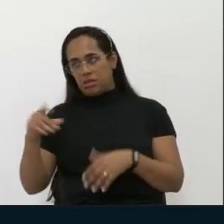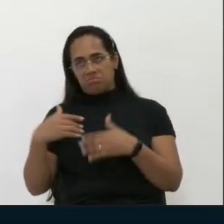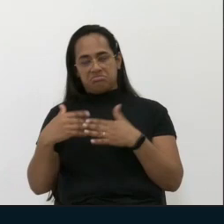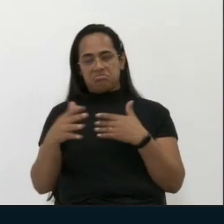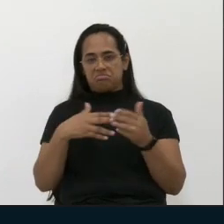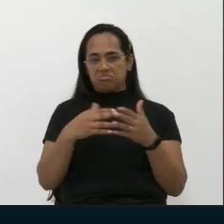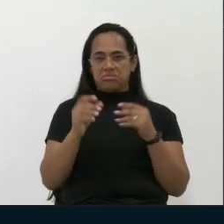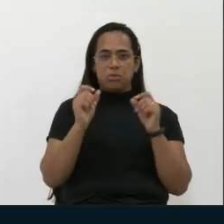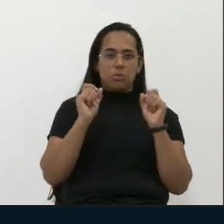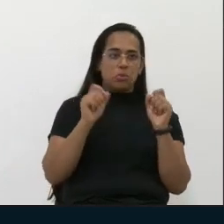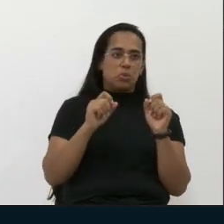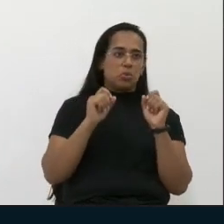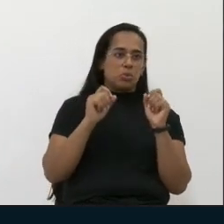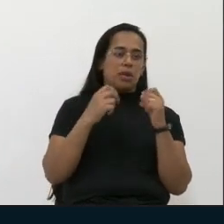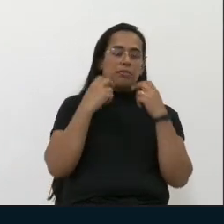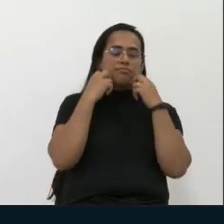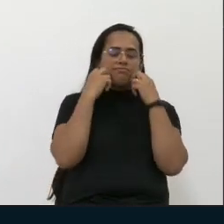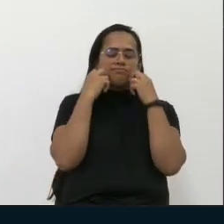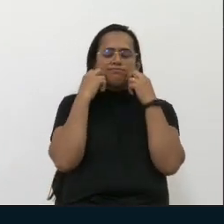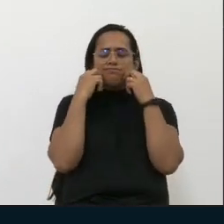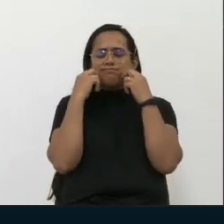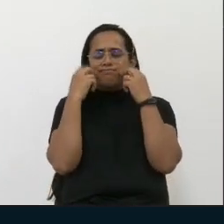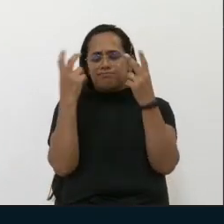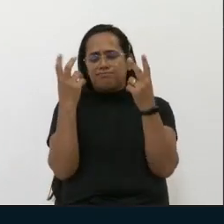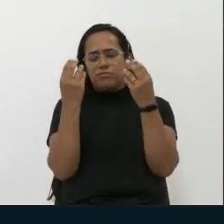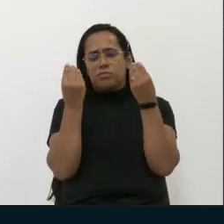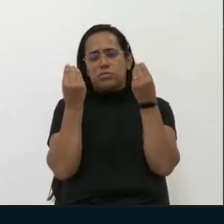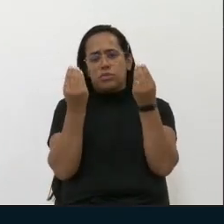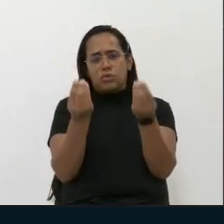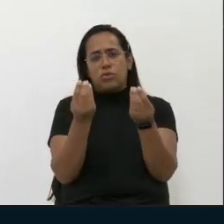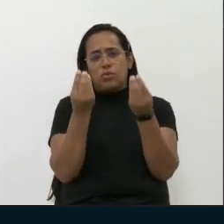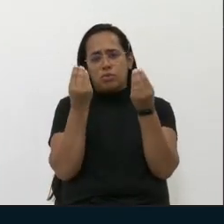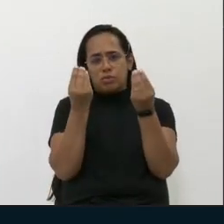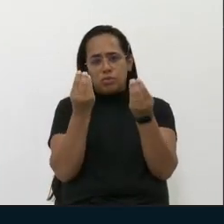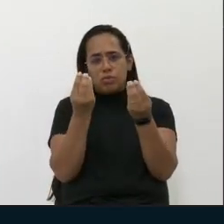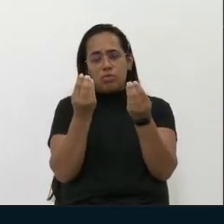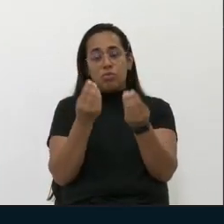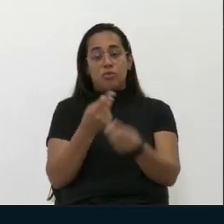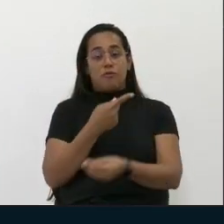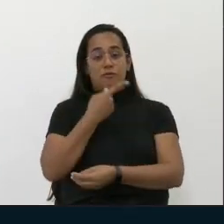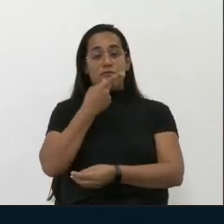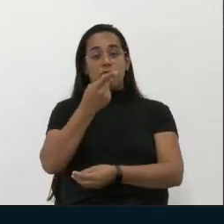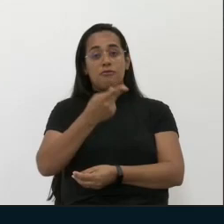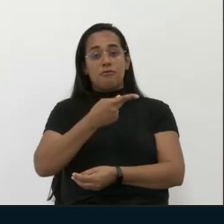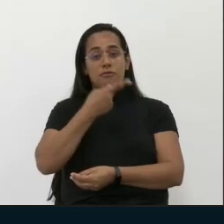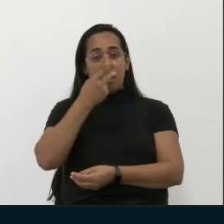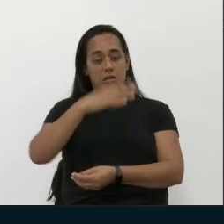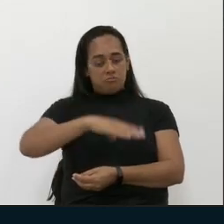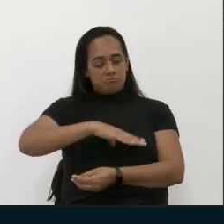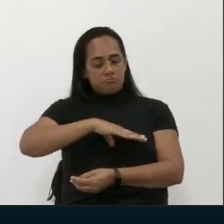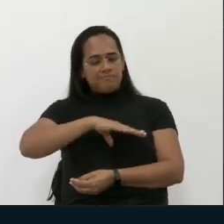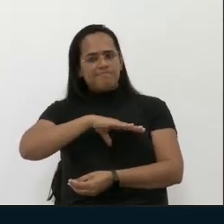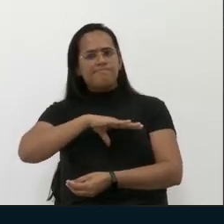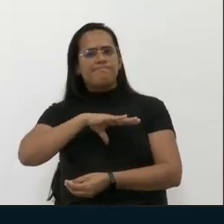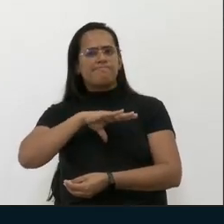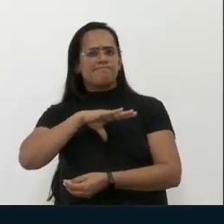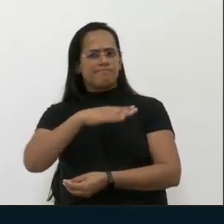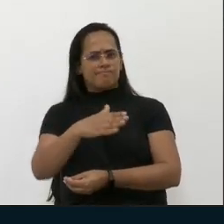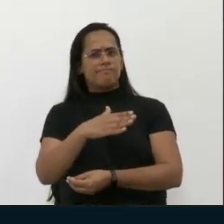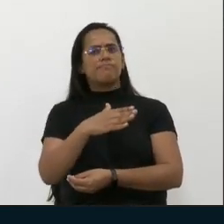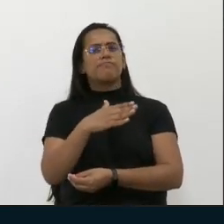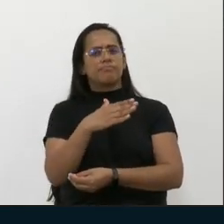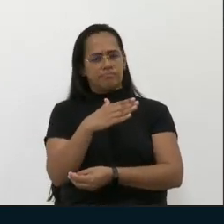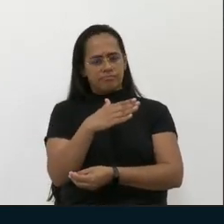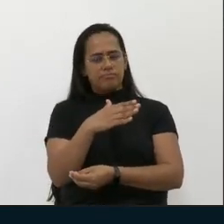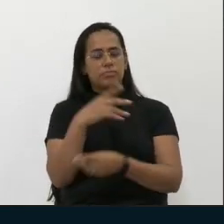algo bastante vergonhoso. E eu falo sem medo de estar afirmando, sem receio,